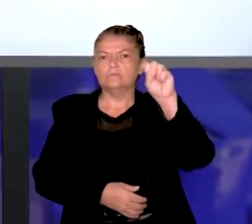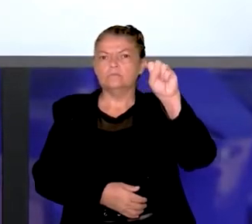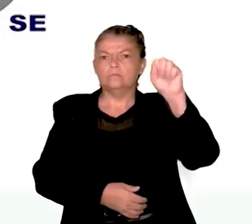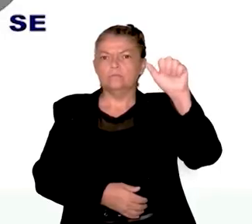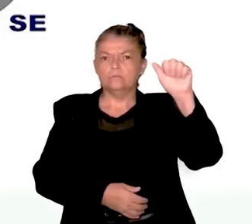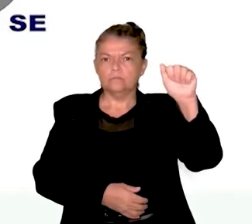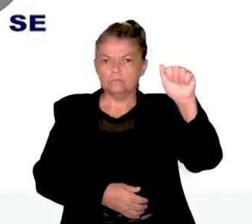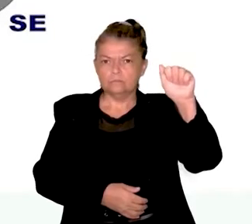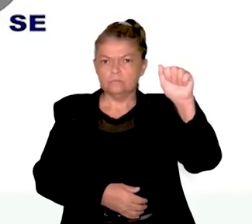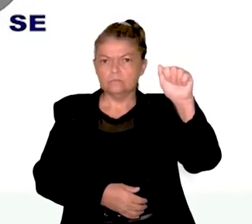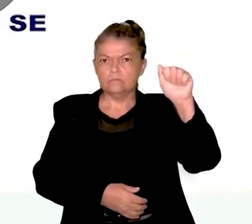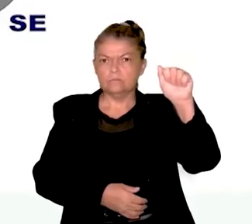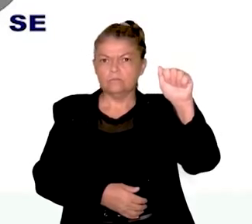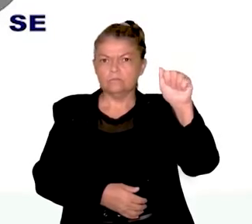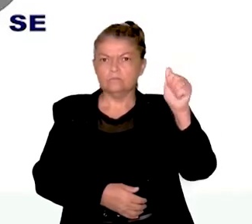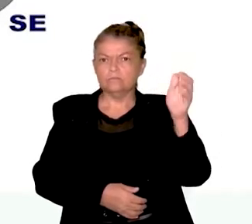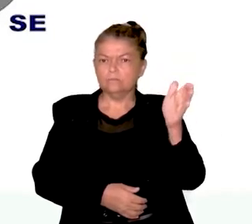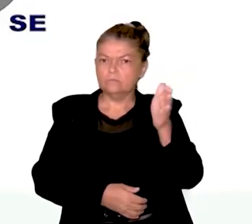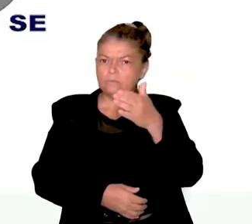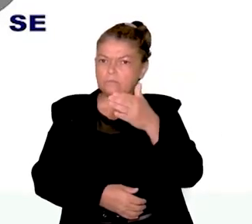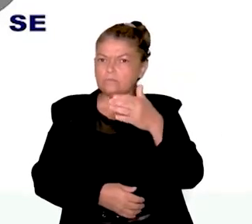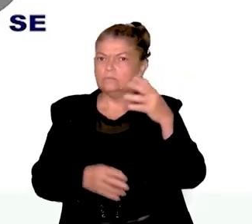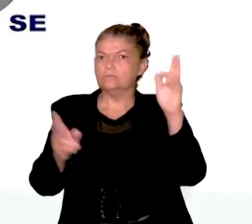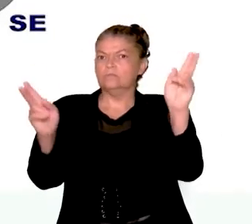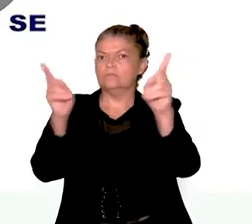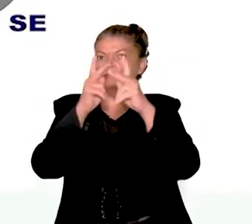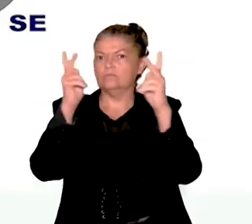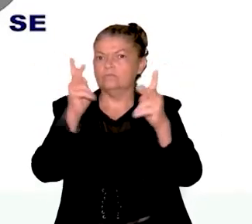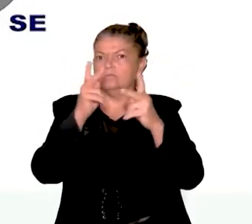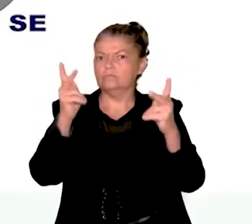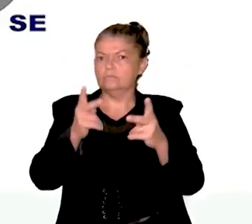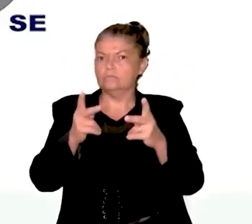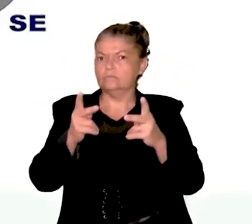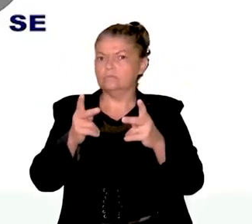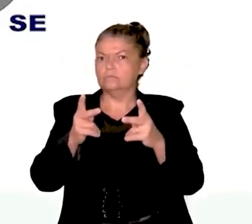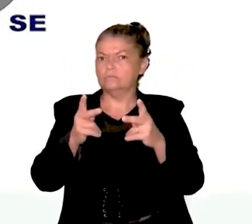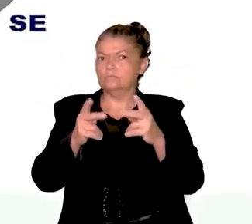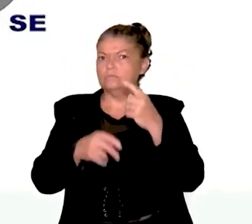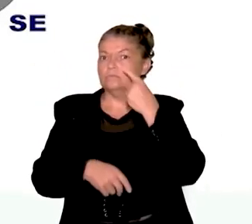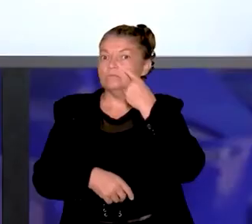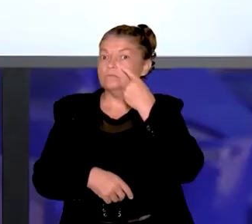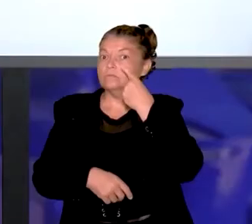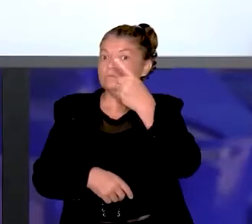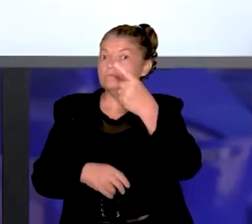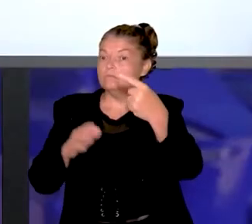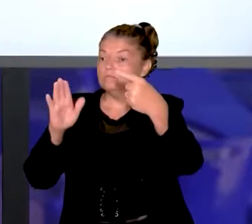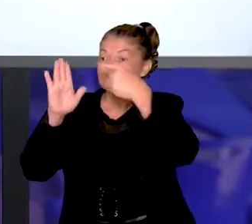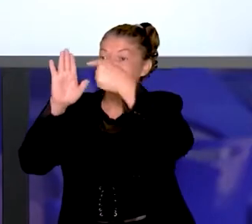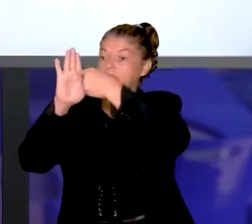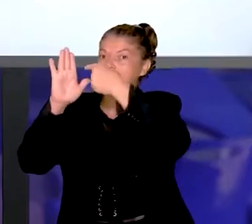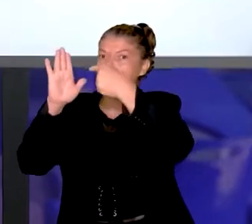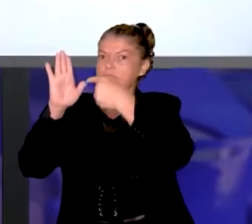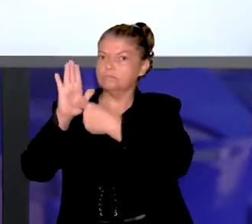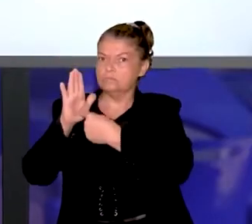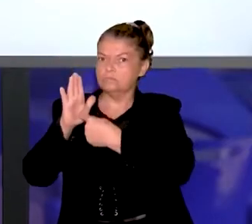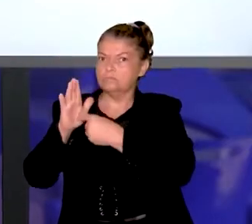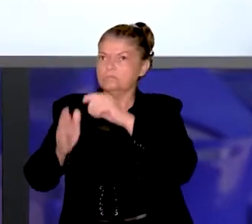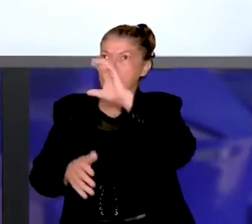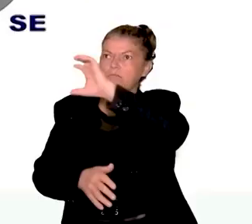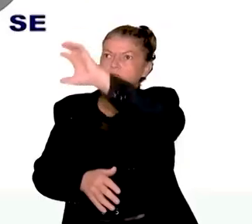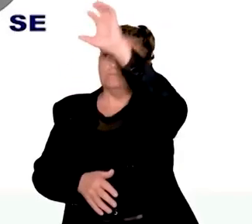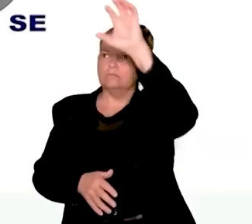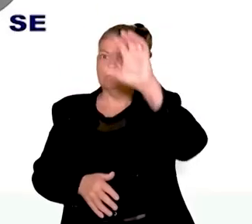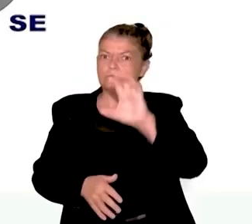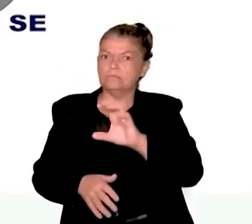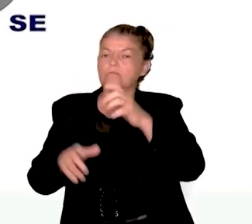aqui um desenho da Rosa dos Ventos, e nós vamos ver os pontos de localização. Primeiro a gente determina os pontos cardeais da